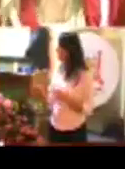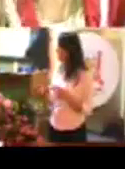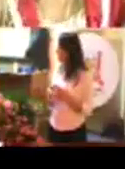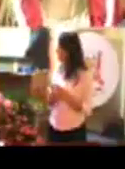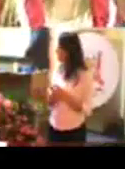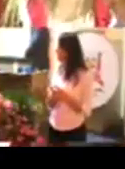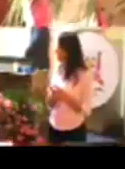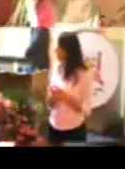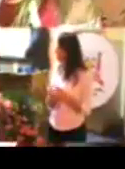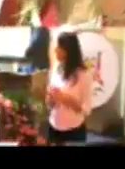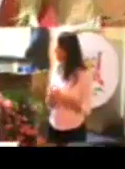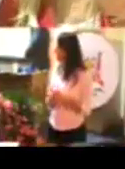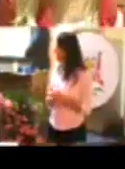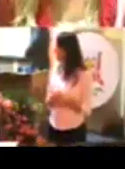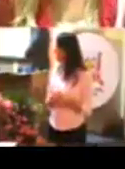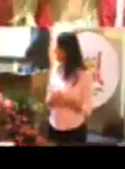provocação.